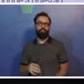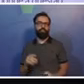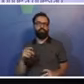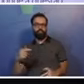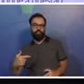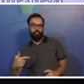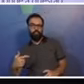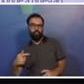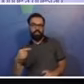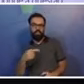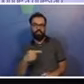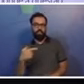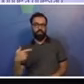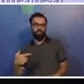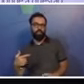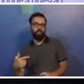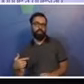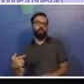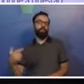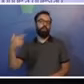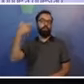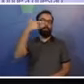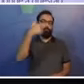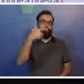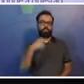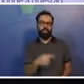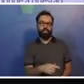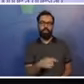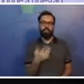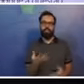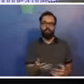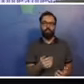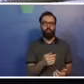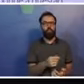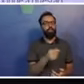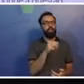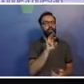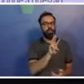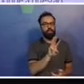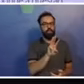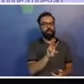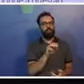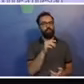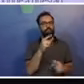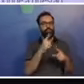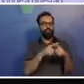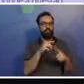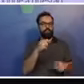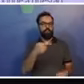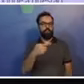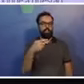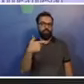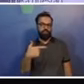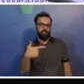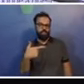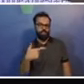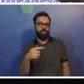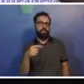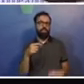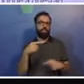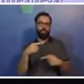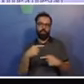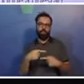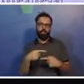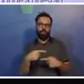vezes 3, mais vezes menos, menos. 3 vezes 7, 21. Então, sim,